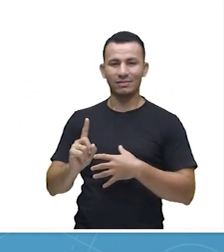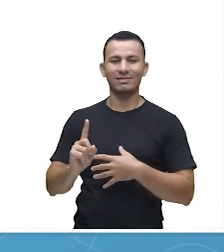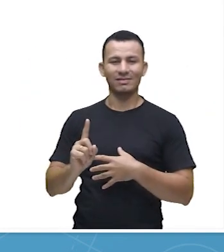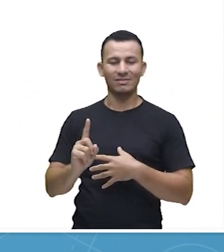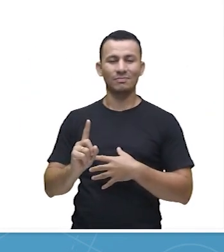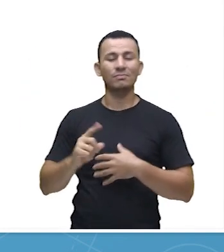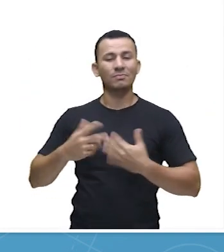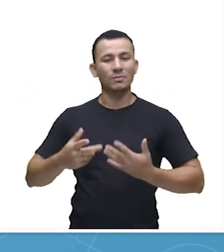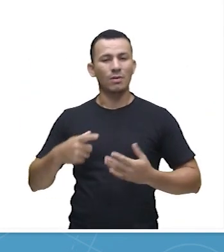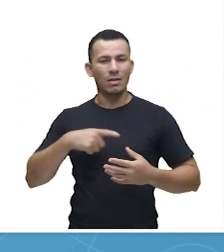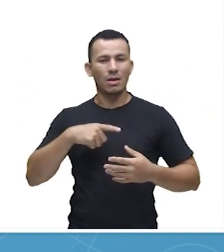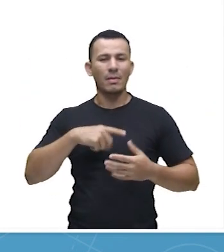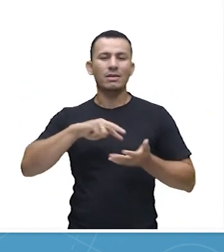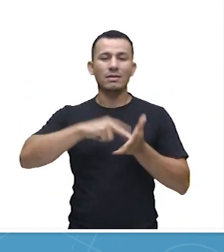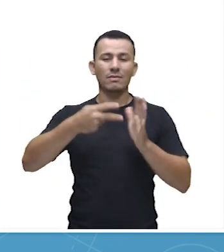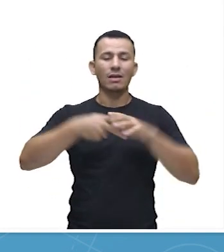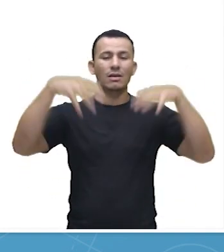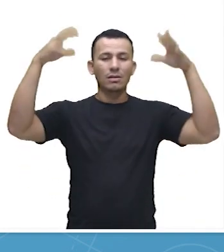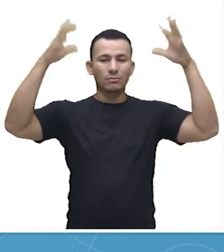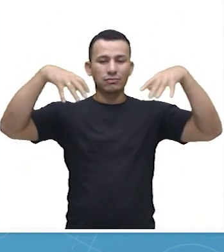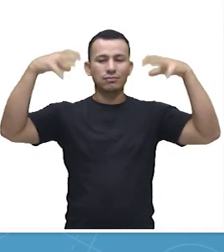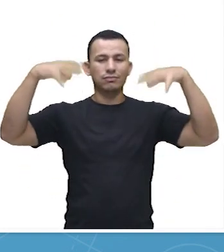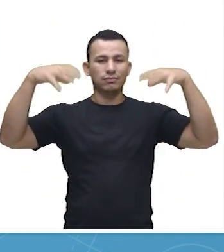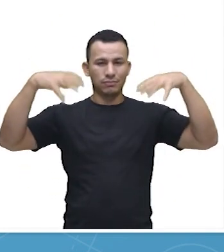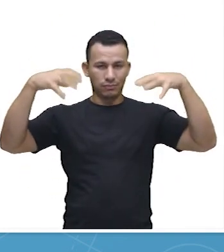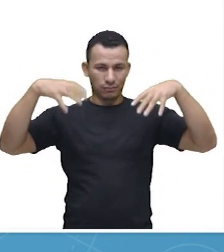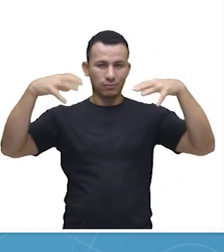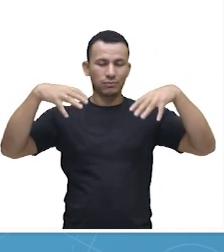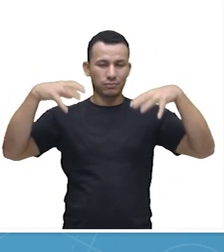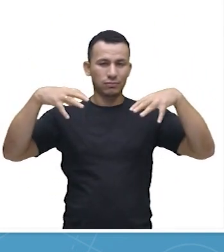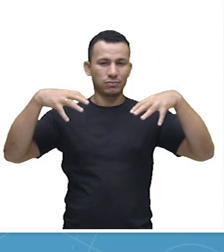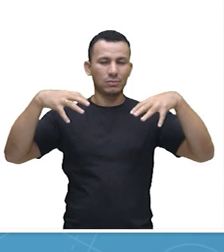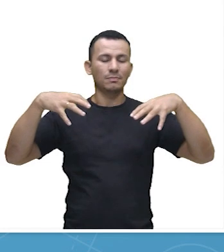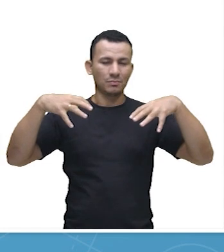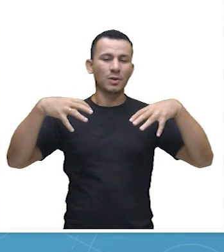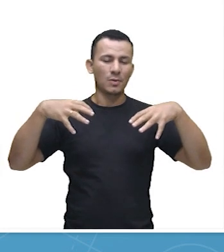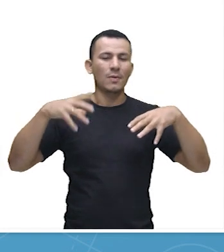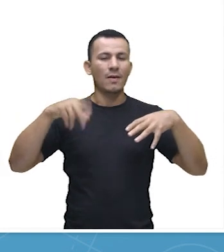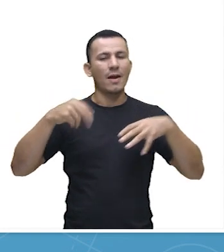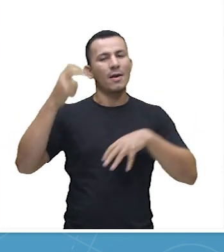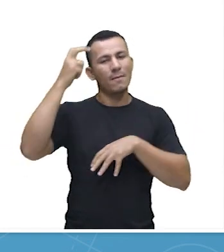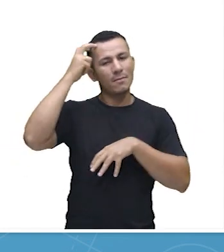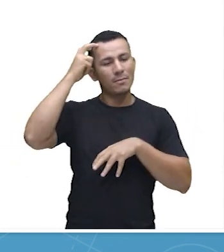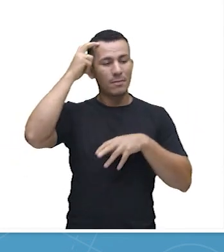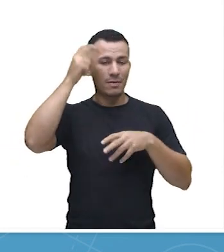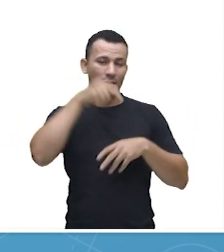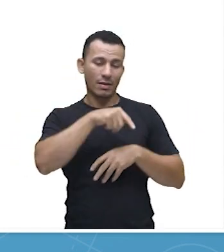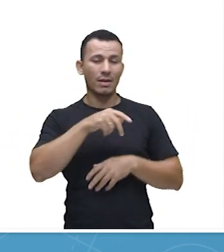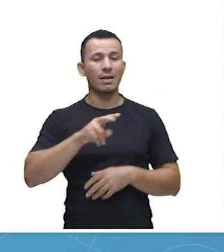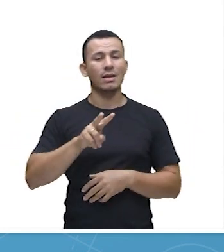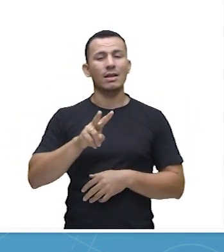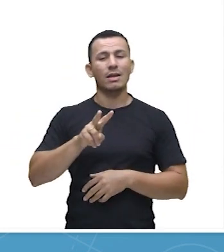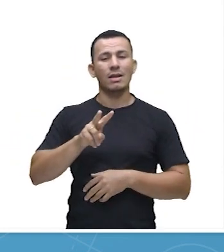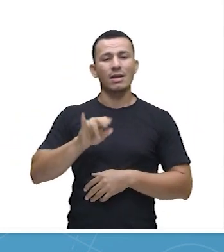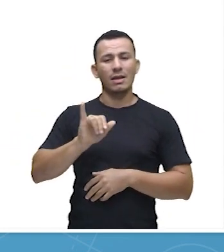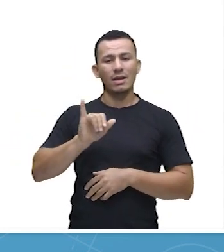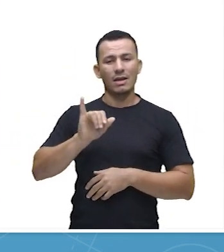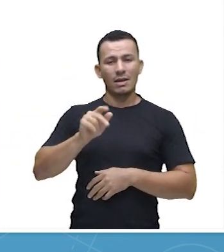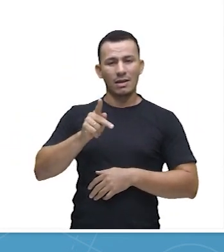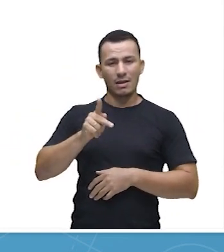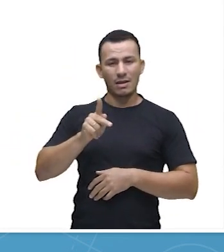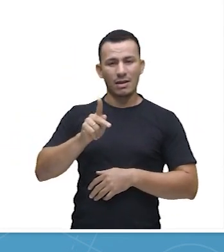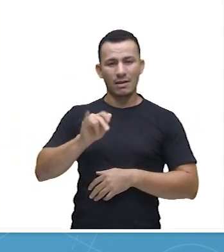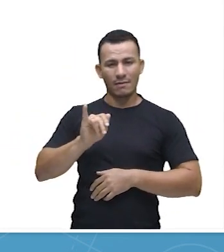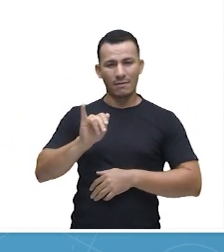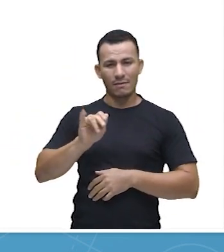geralmente também chove, um fenômeno vital para os camponeses da era dos vikings. Quem aí também já assistiu algum filme,